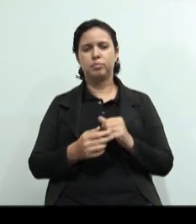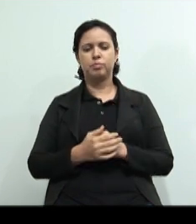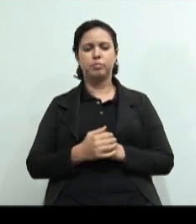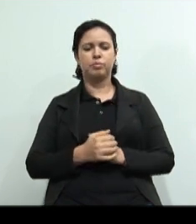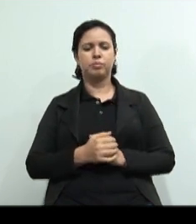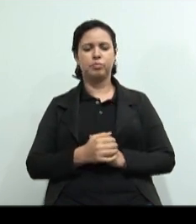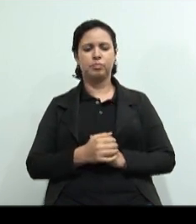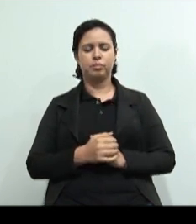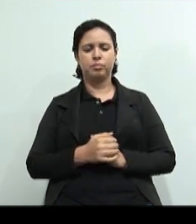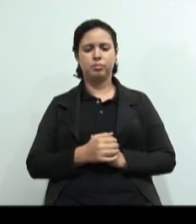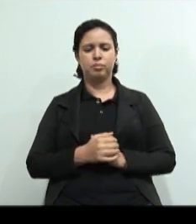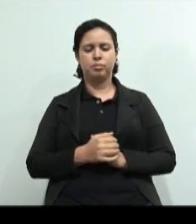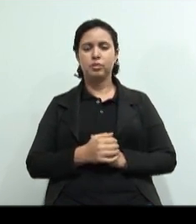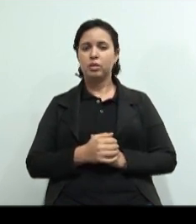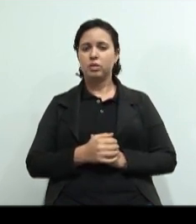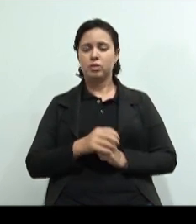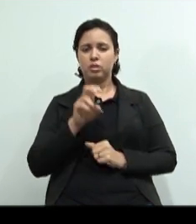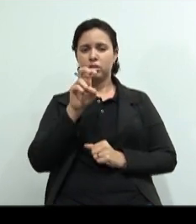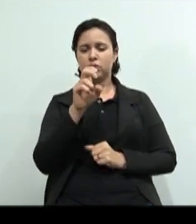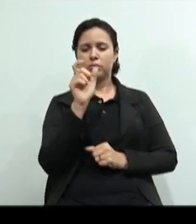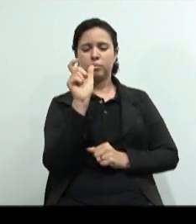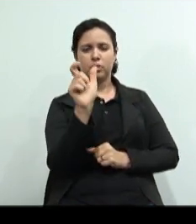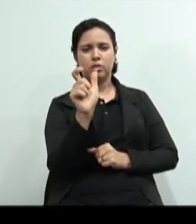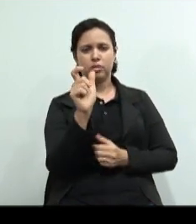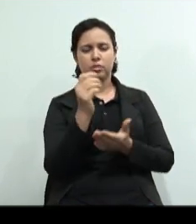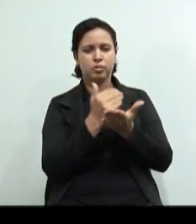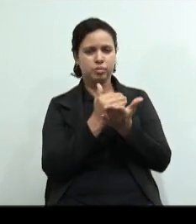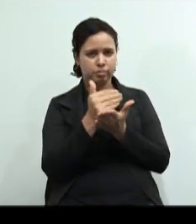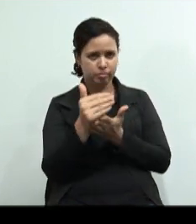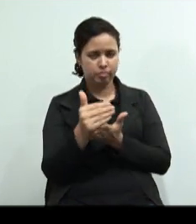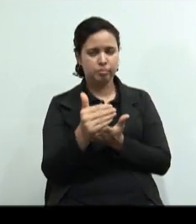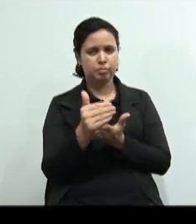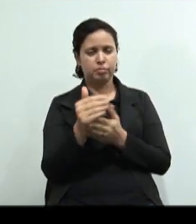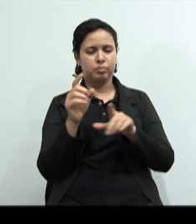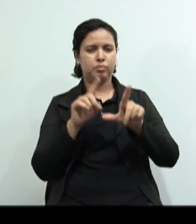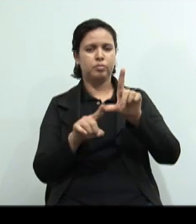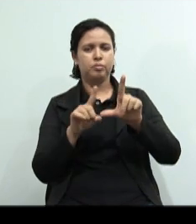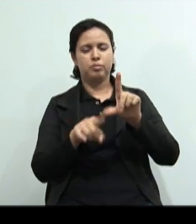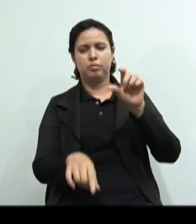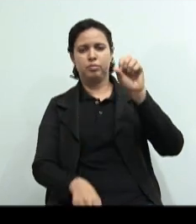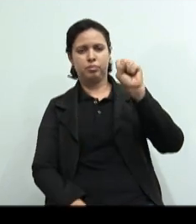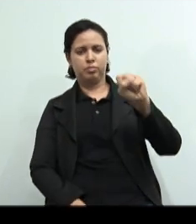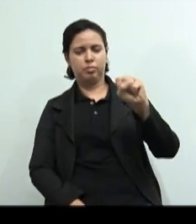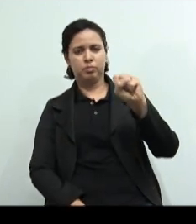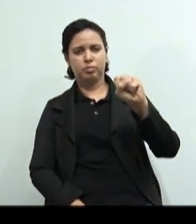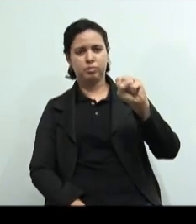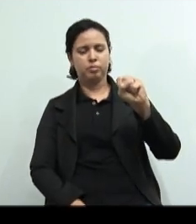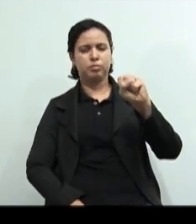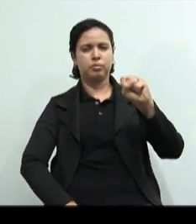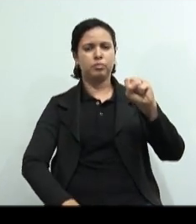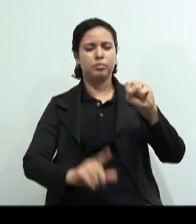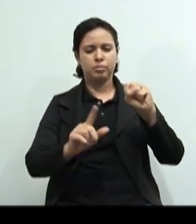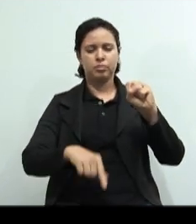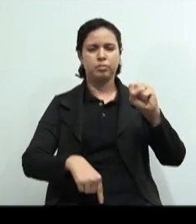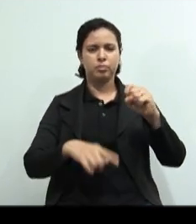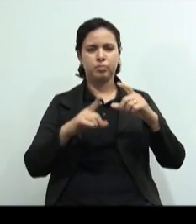significam cinco palavras que começam com a letra S em japonês, que